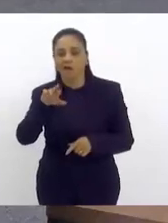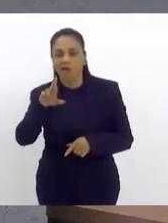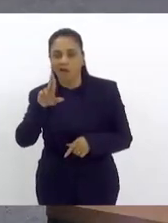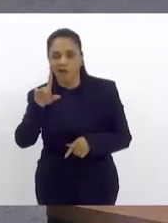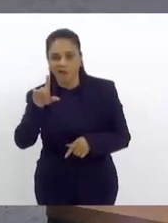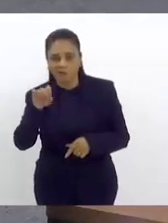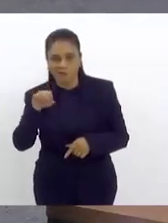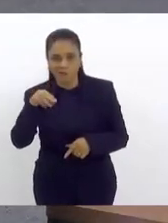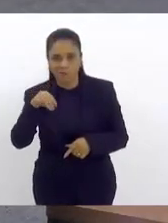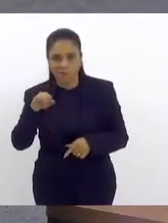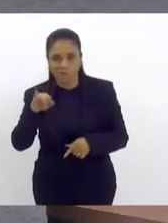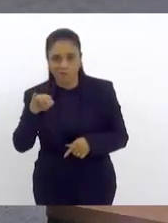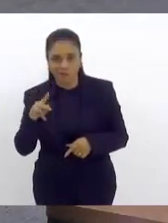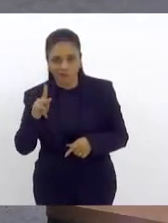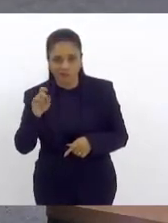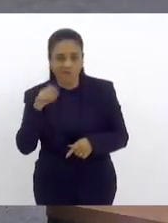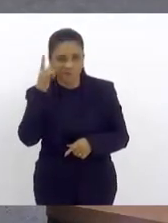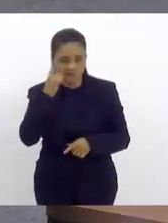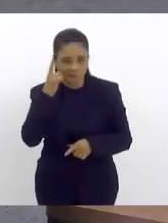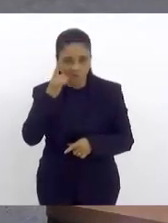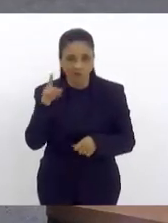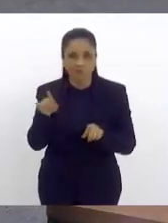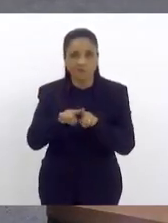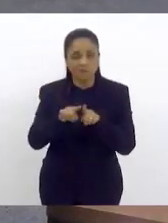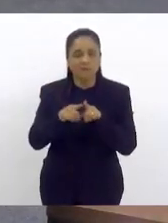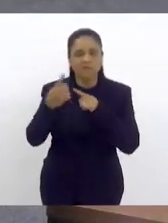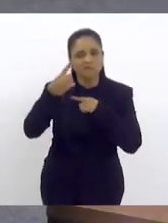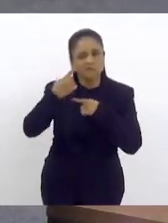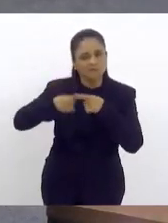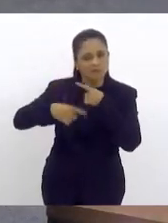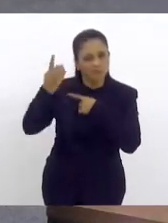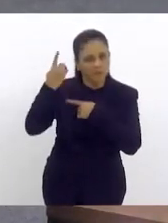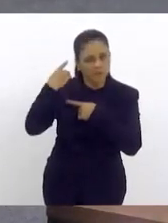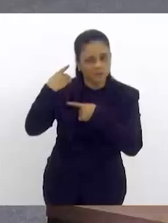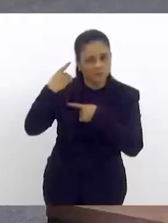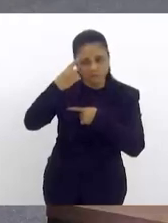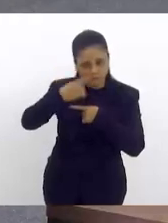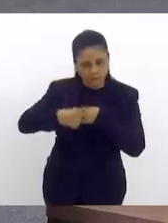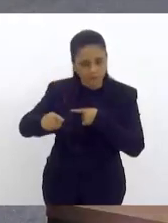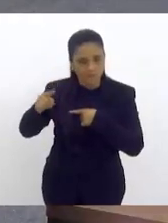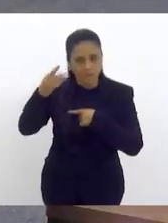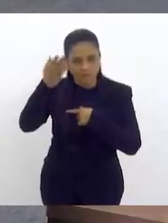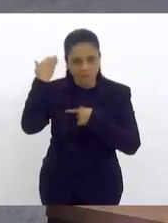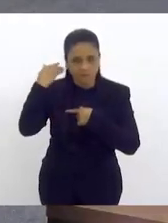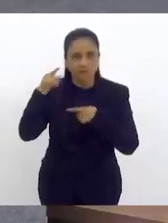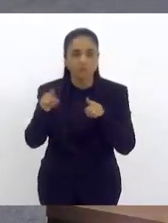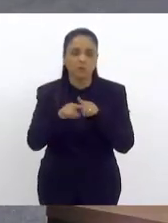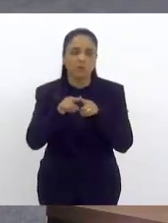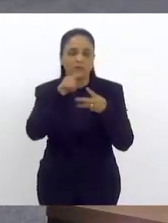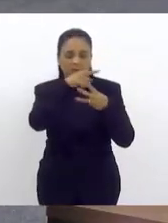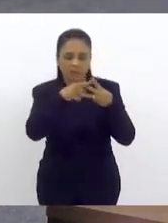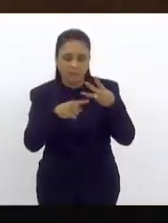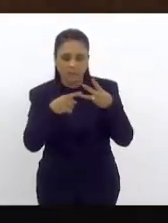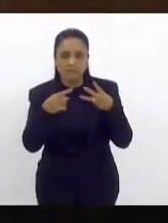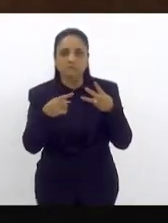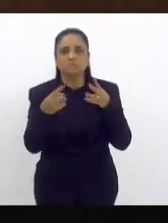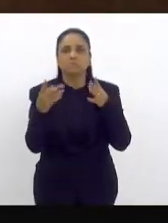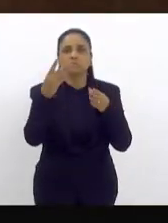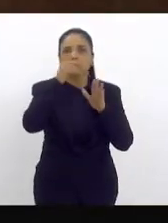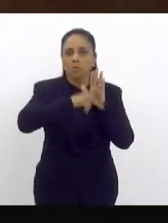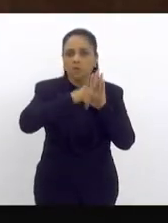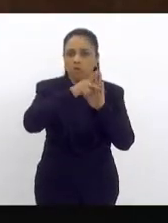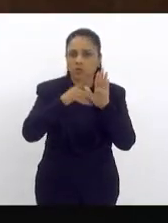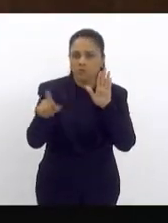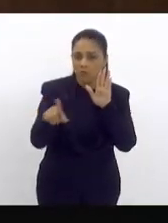na semana passada eu também apresentei protocolei a essa casa três projetos de leis que tem a ver